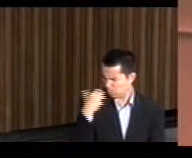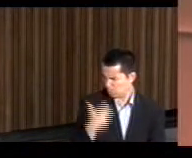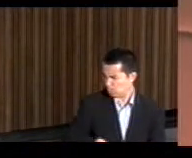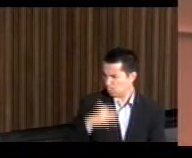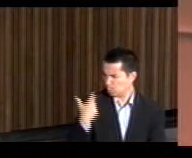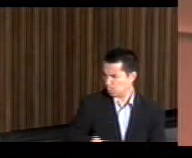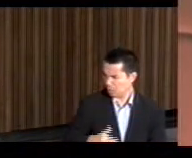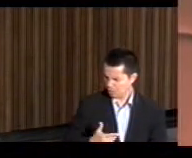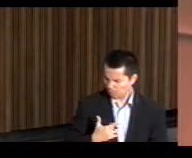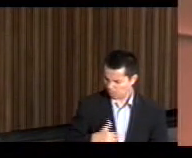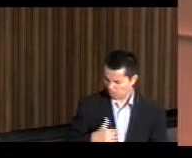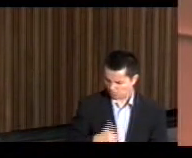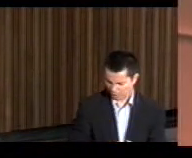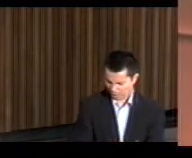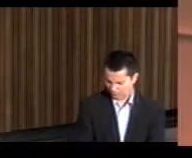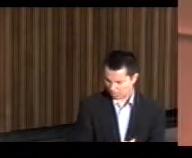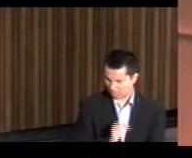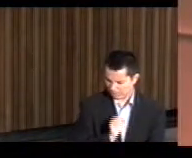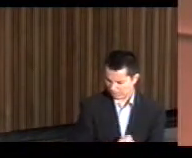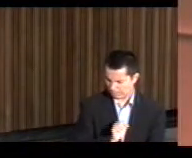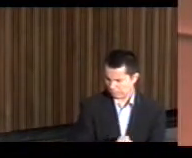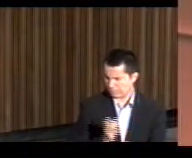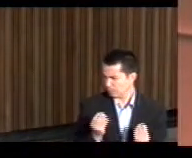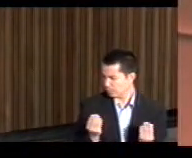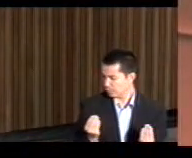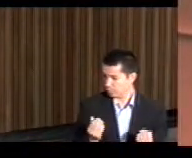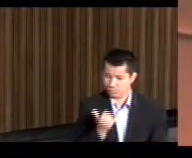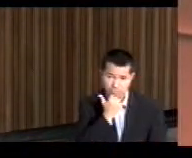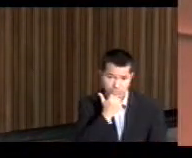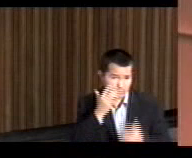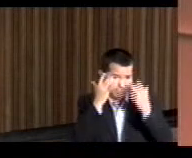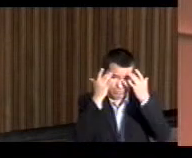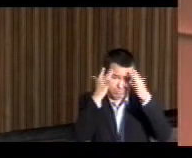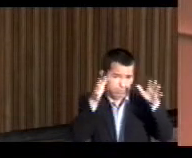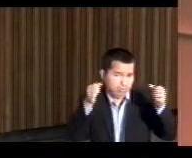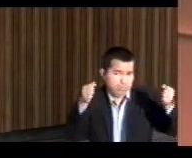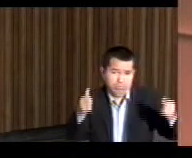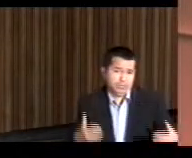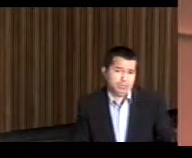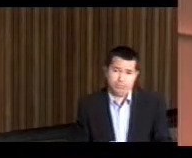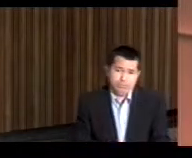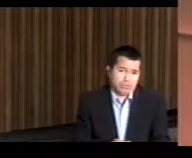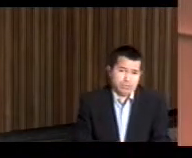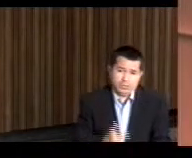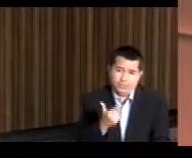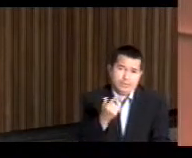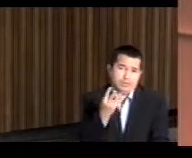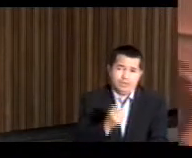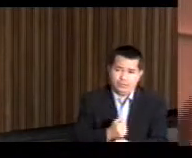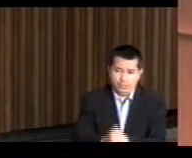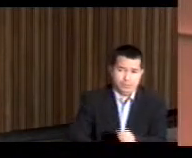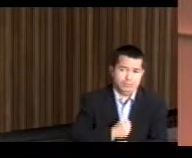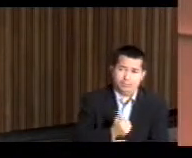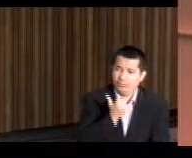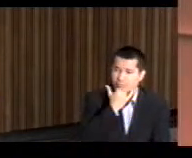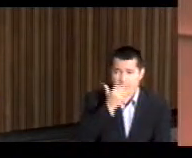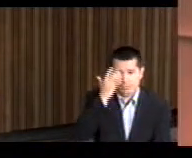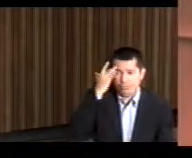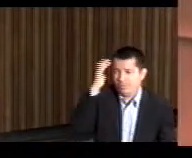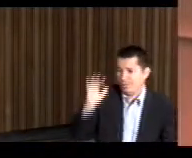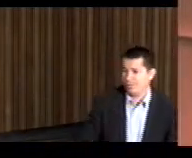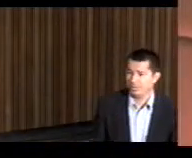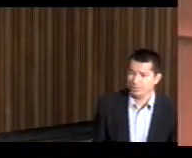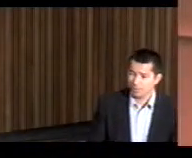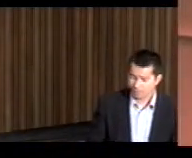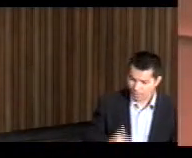Eu não tenho a mínima ideia. Eu poderia fazer algumas conjecturas, como eu li, por exemplo, um comentarista que